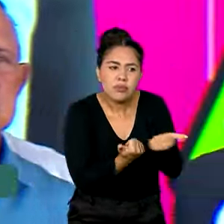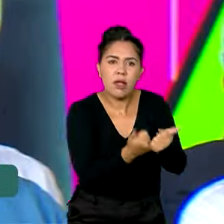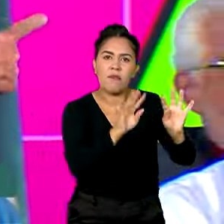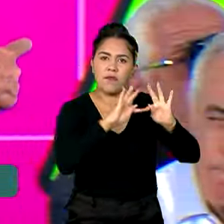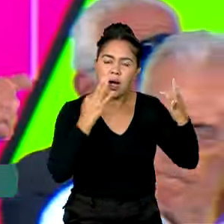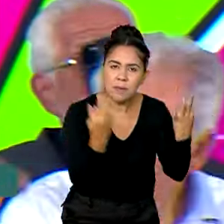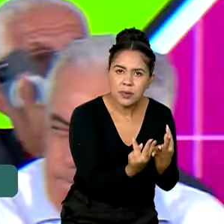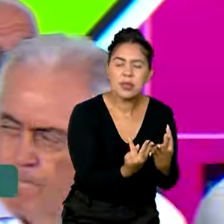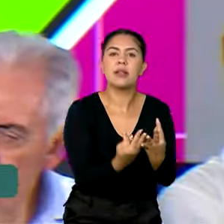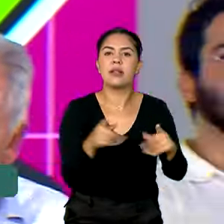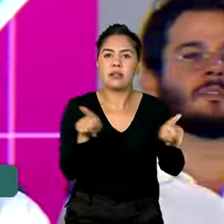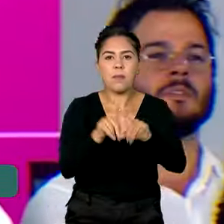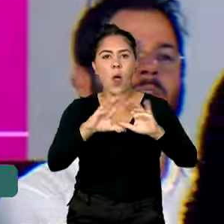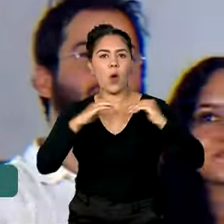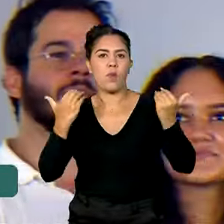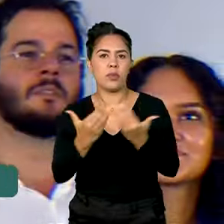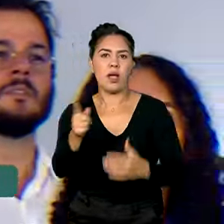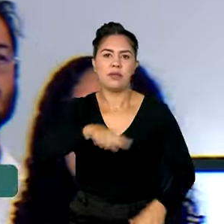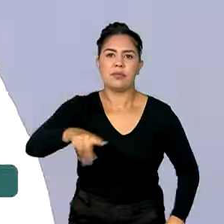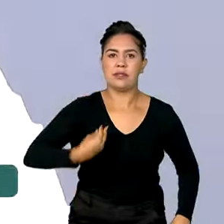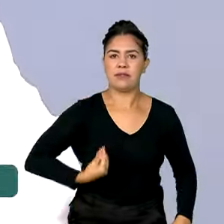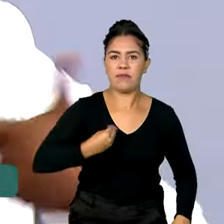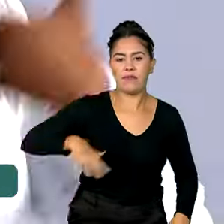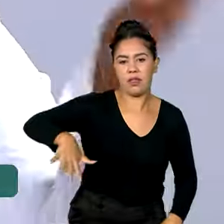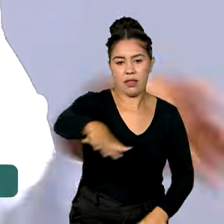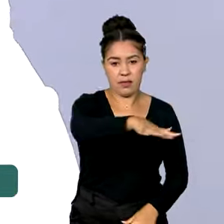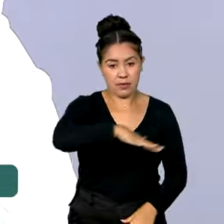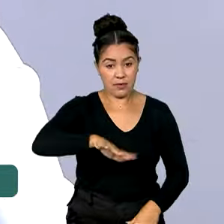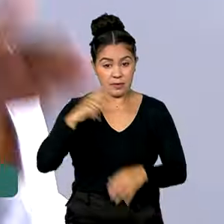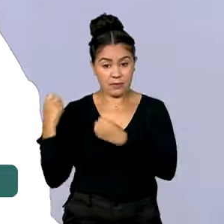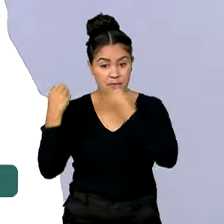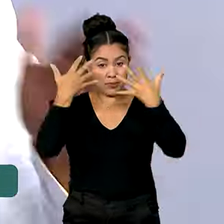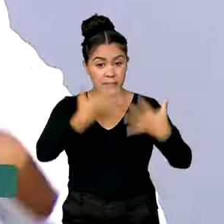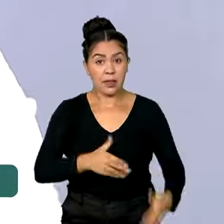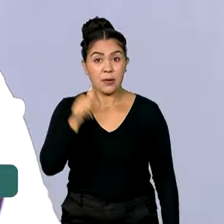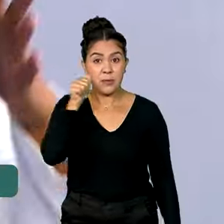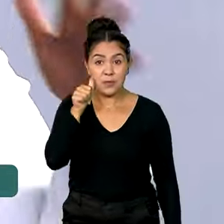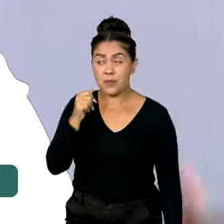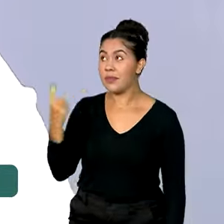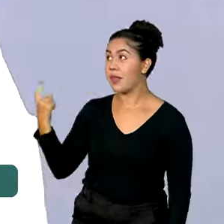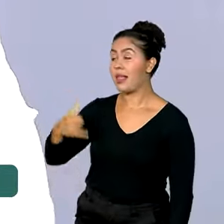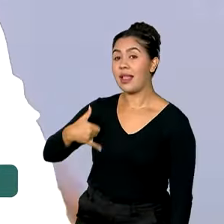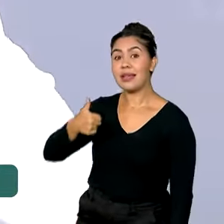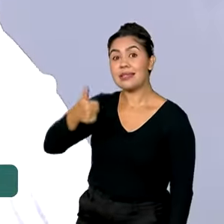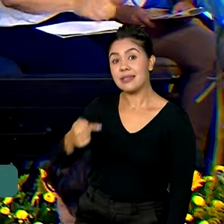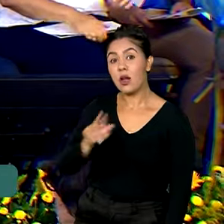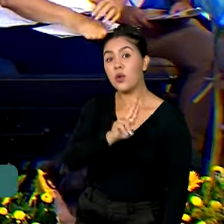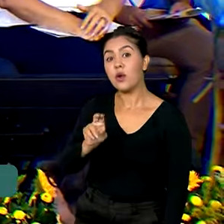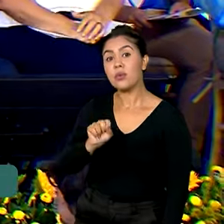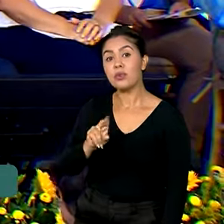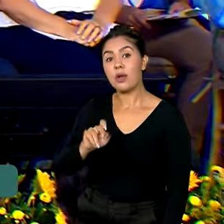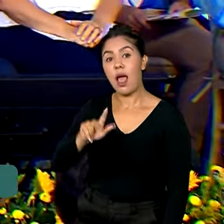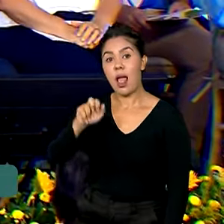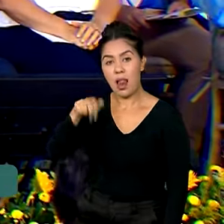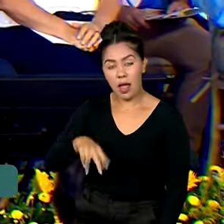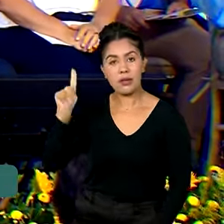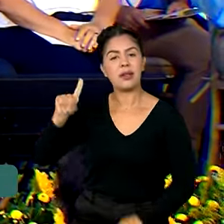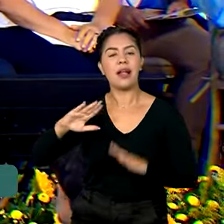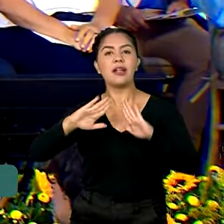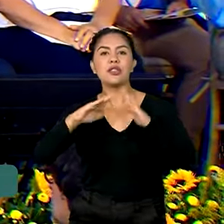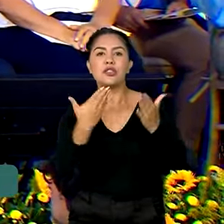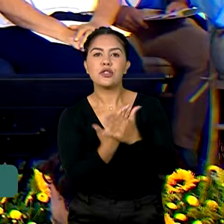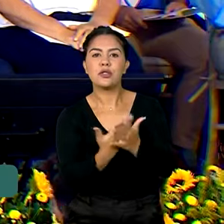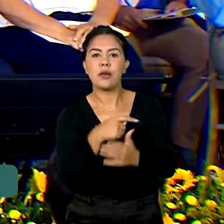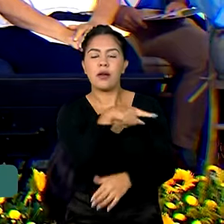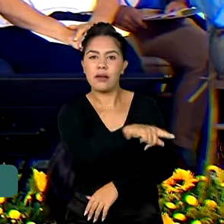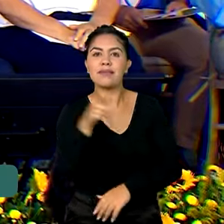vocês e à comunidade que vocês vivem. Suelen tem 17 anos e é uma das estudantes baianas beneficiadas com o